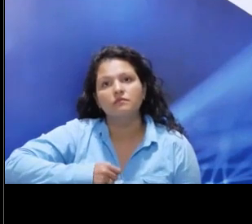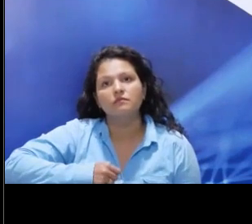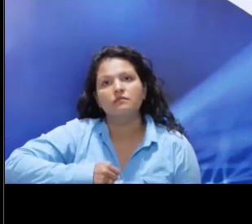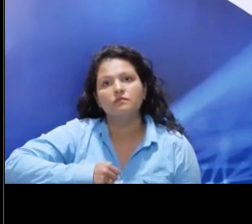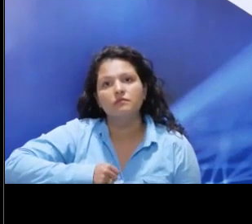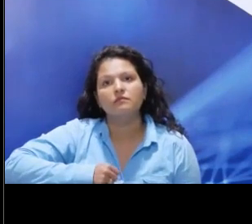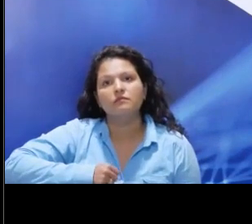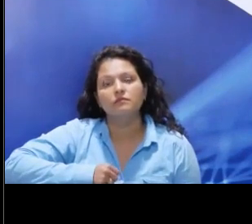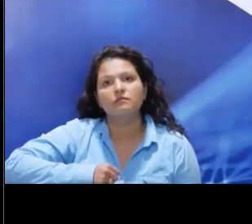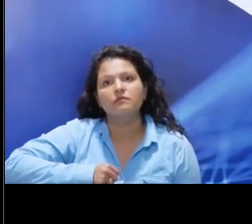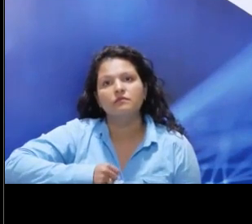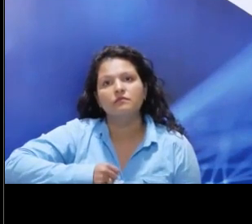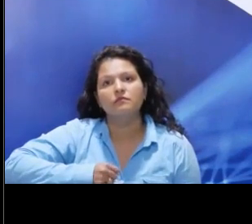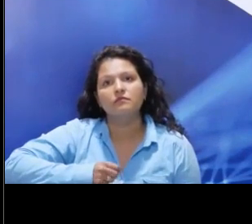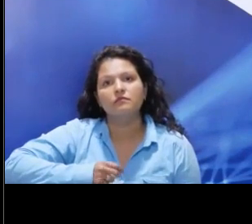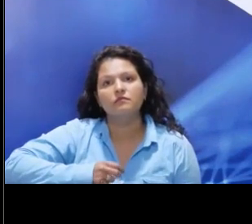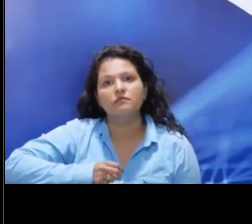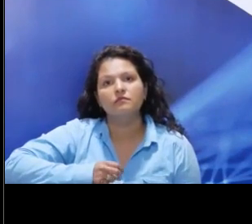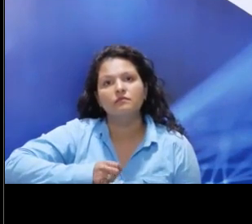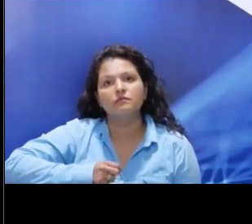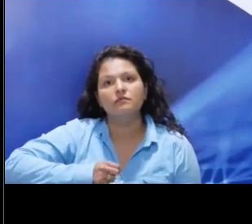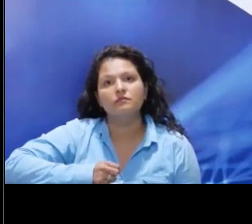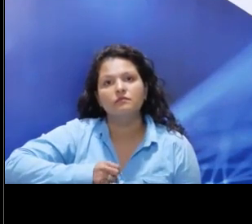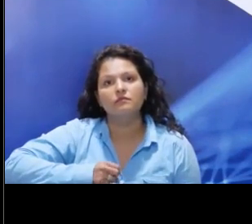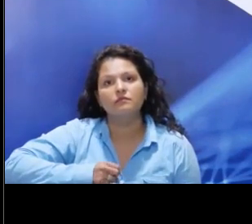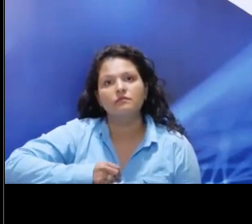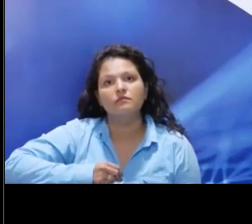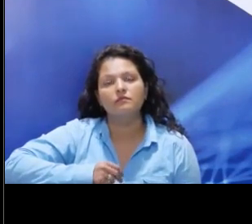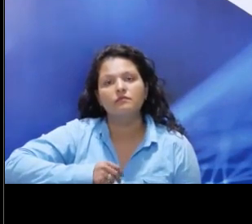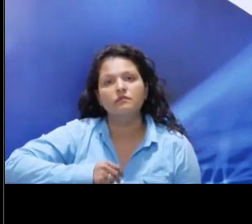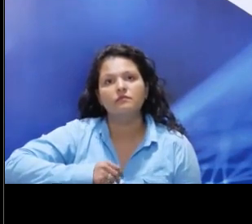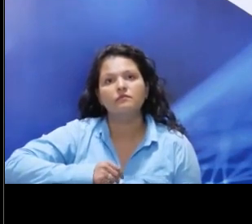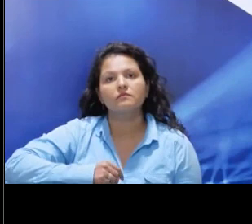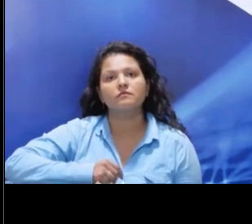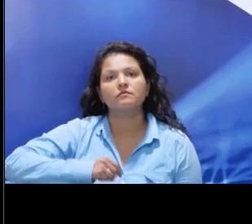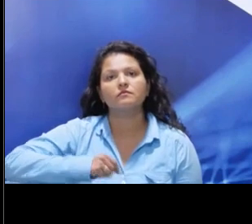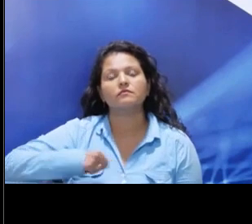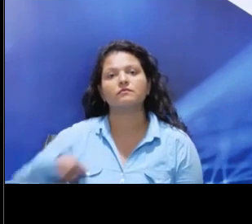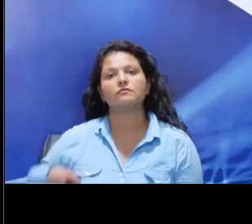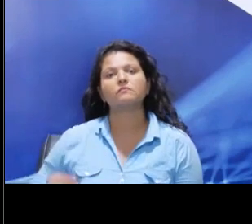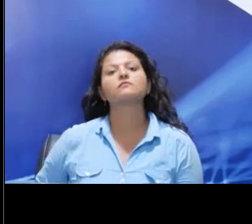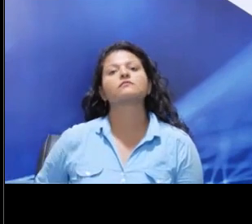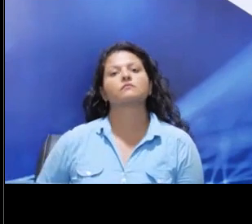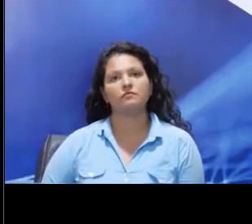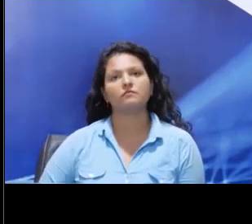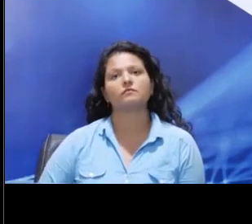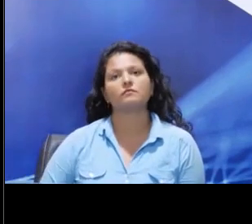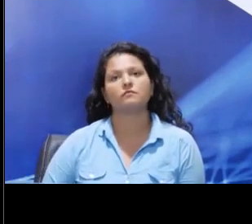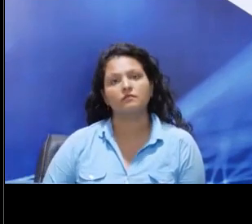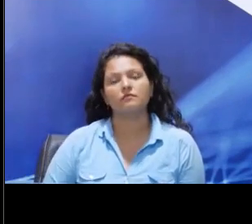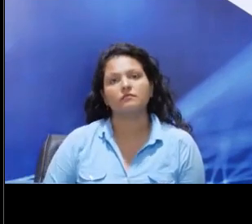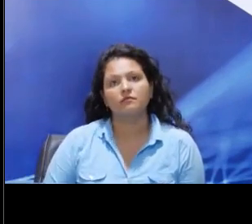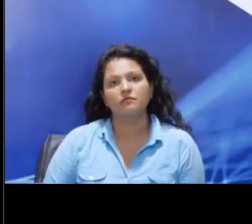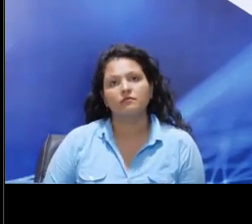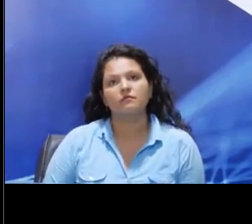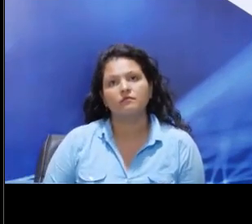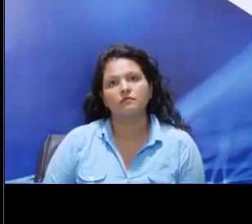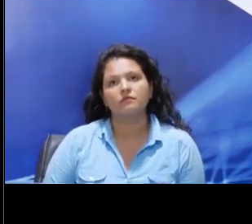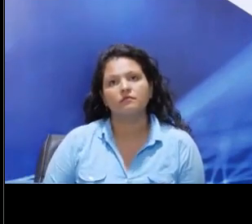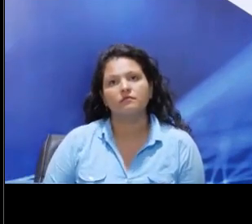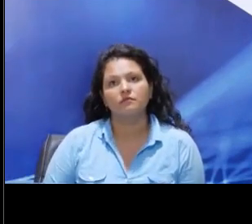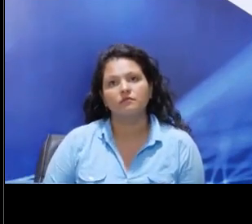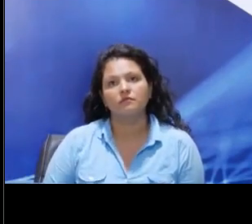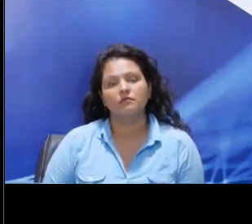da questão de tamanho de partícula, né, vai ser todo o conjunto da obra, mas eu colocaria aí perdas médias de